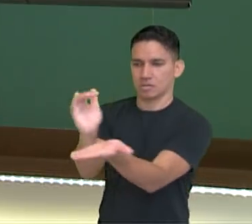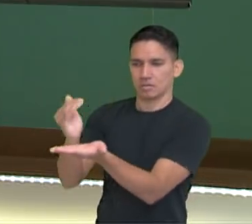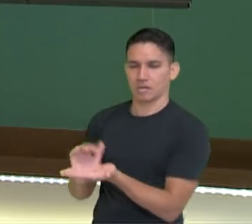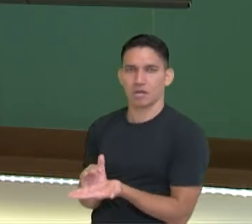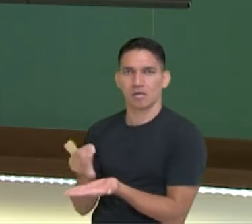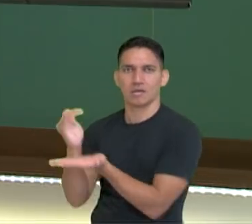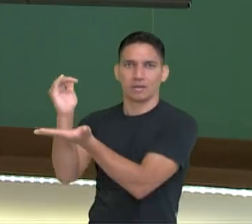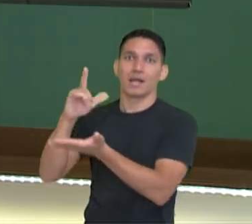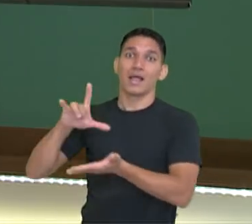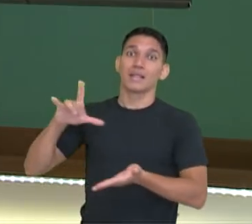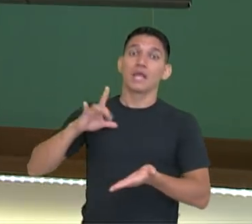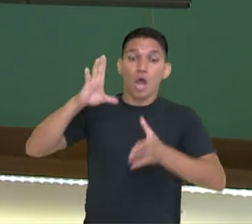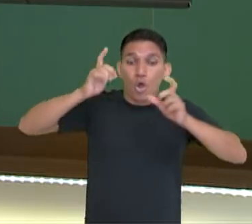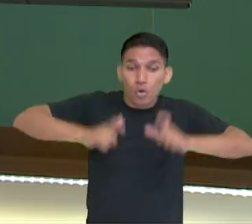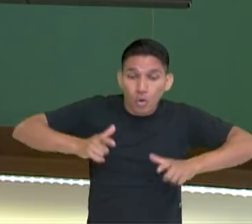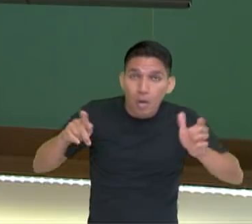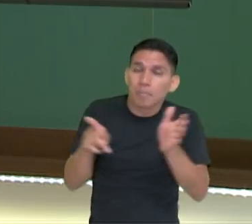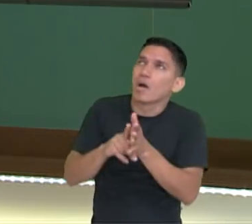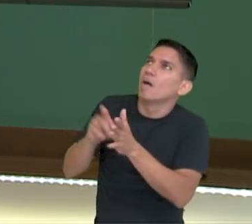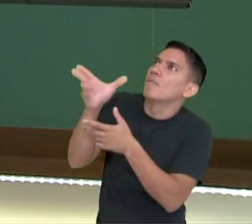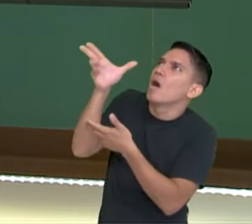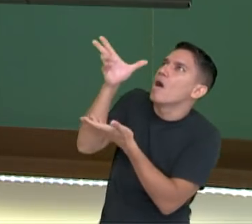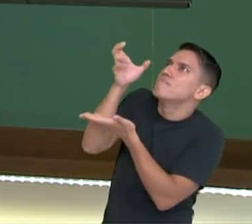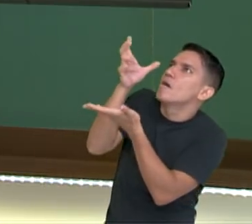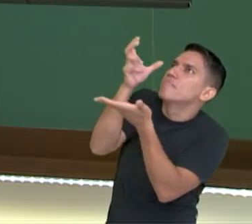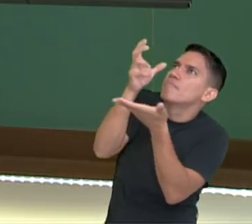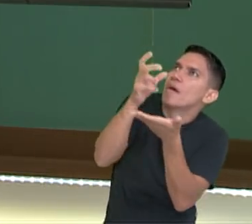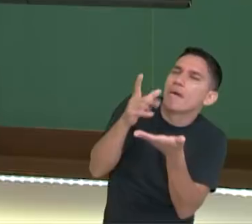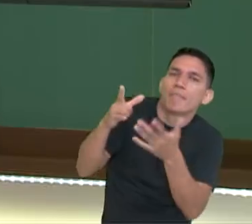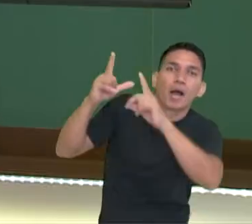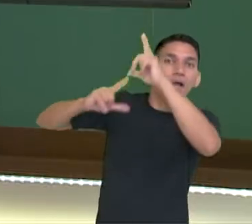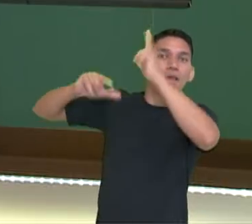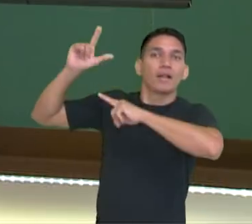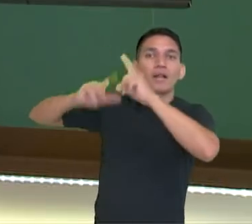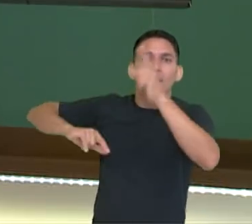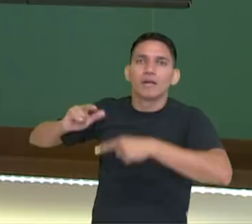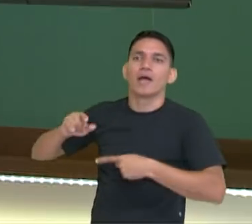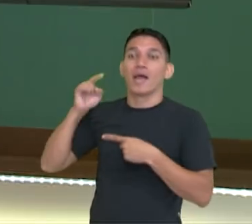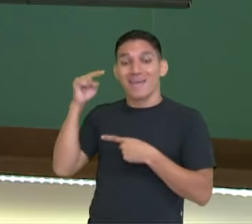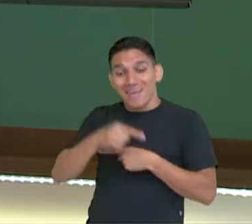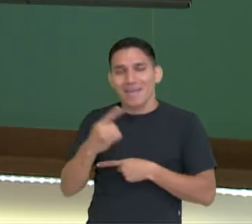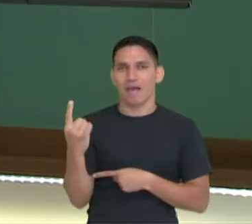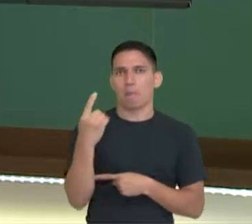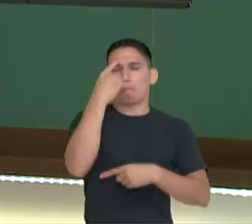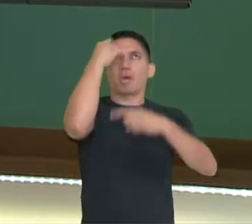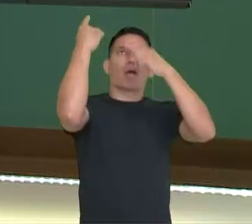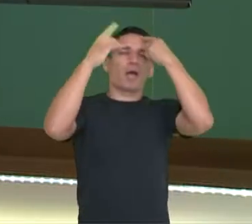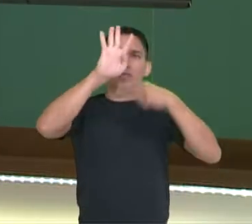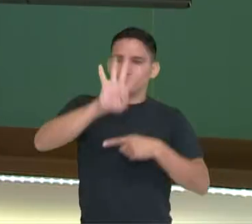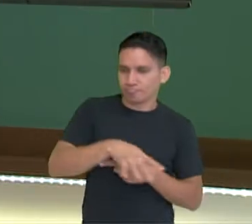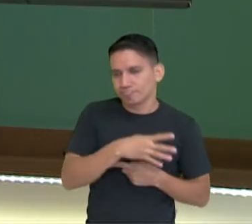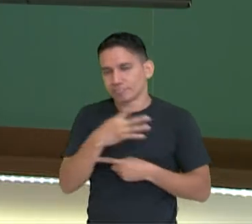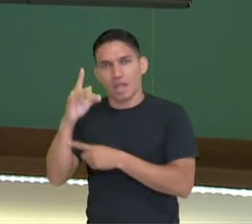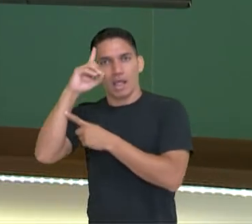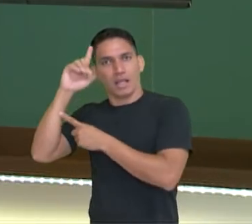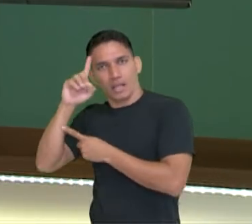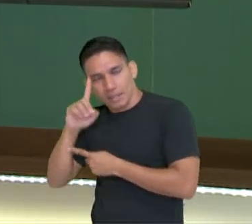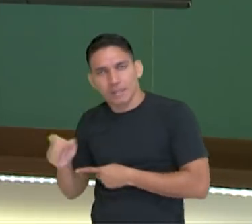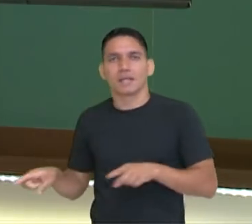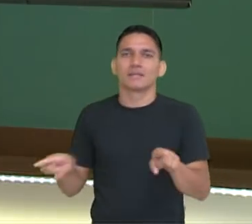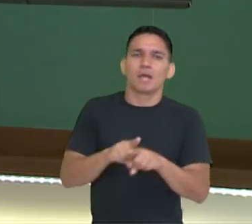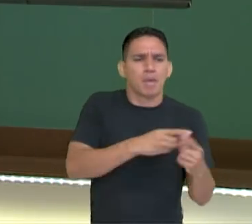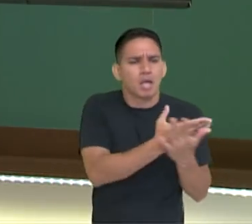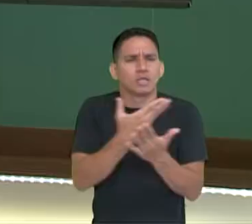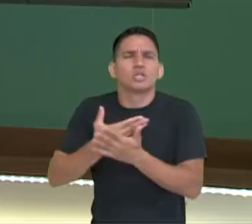observatórios astronômicos também. Então, aqui vai ter o desenvolvimento do calendário, vai ter o desenvolvimento da astronomia, vai ter o